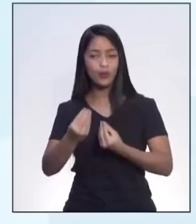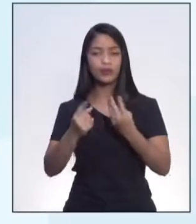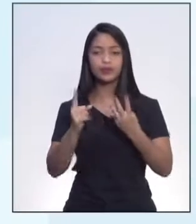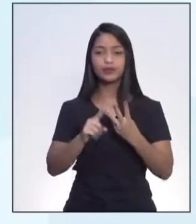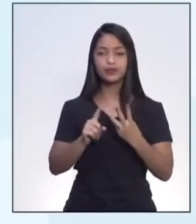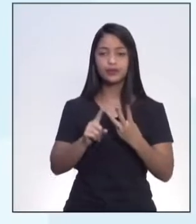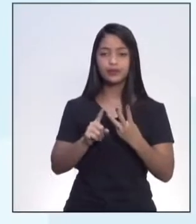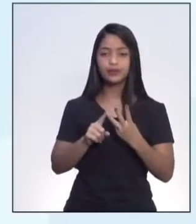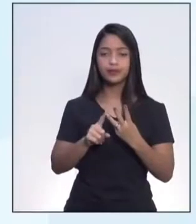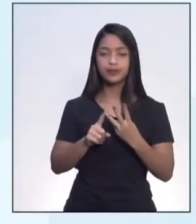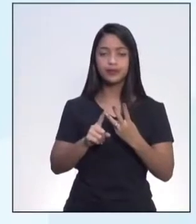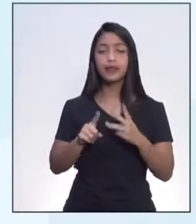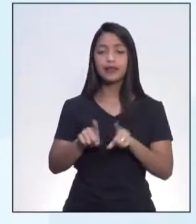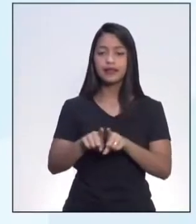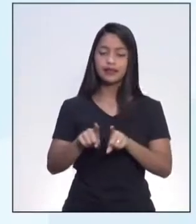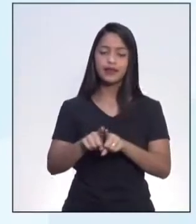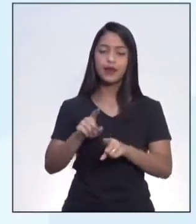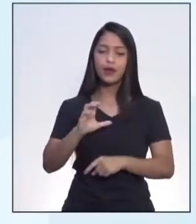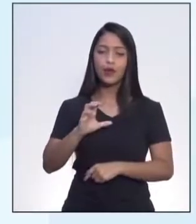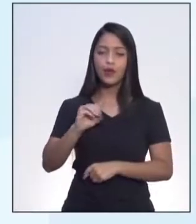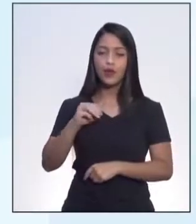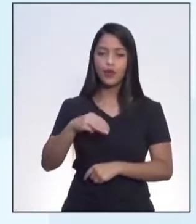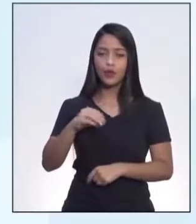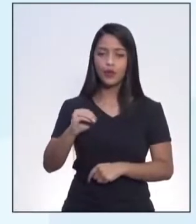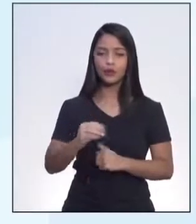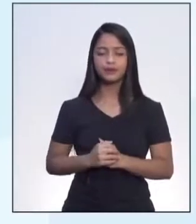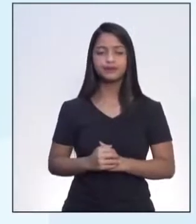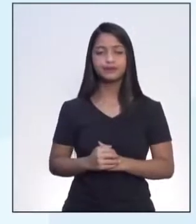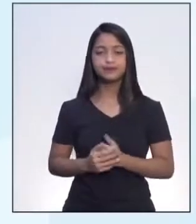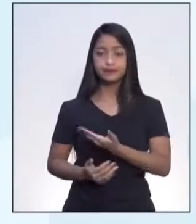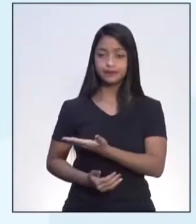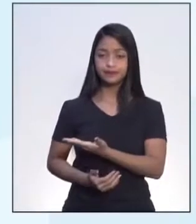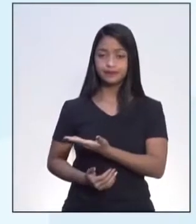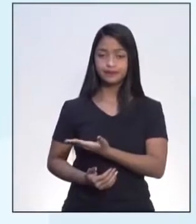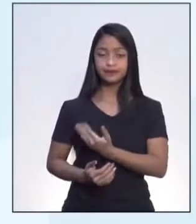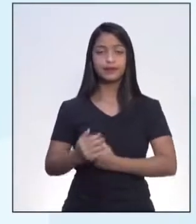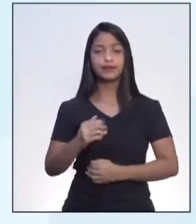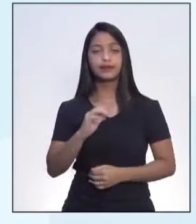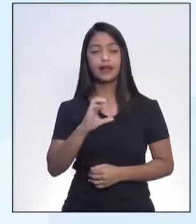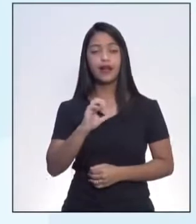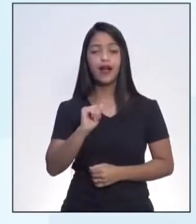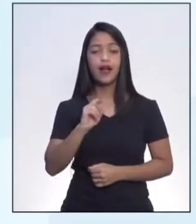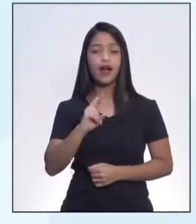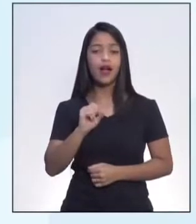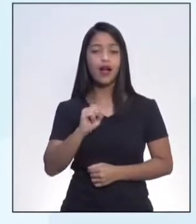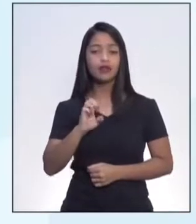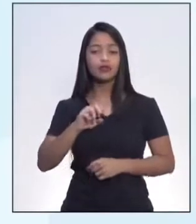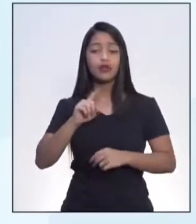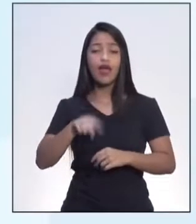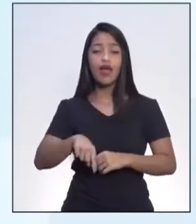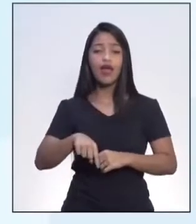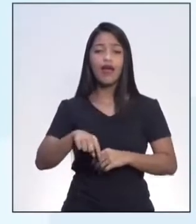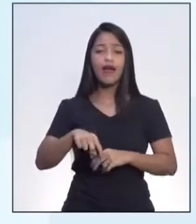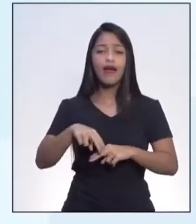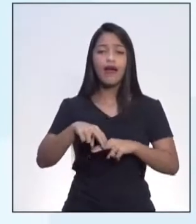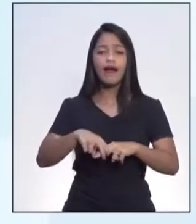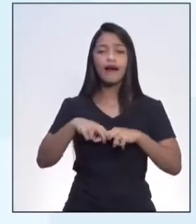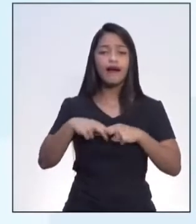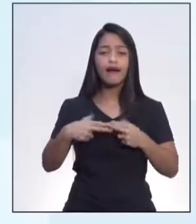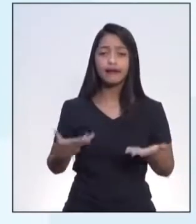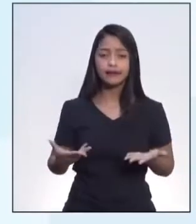as. Tais como. Cause. Indica a existência de uma causa e relacionar o efeito causado por determinada